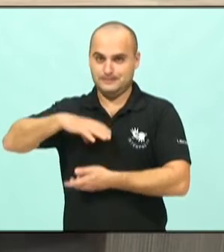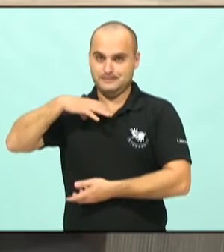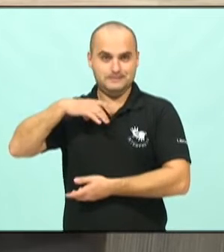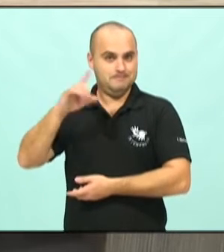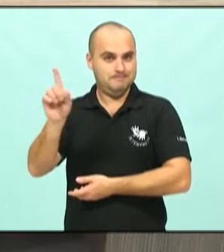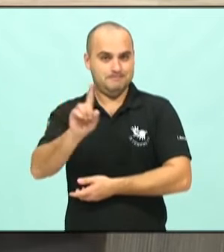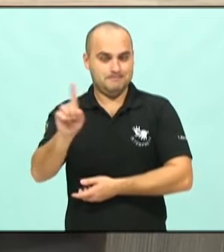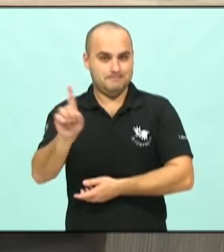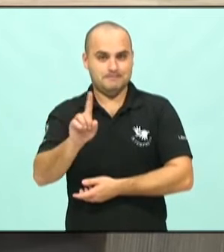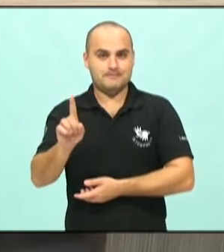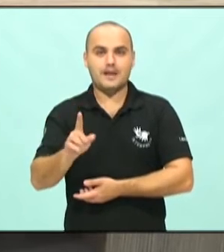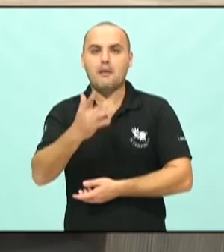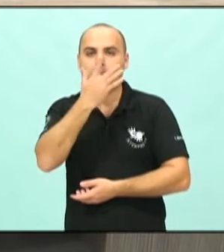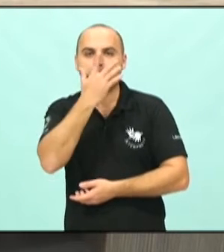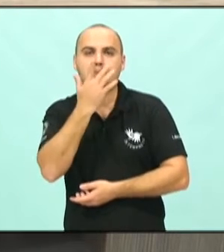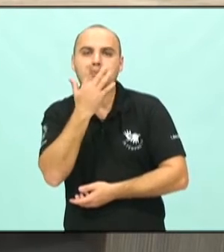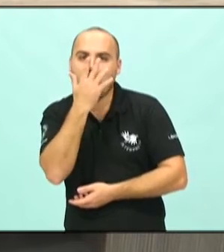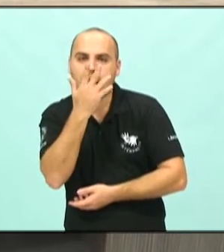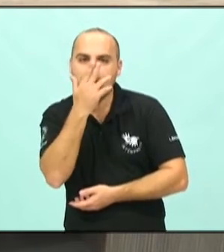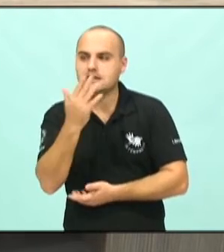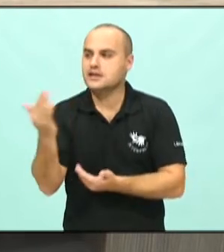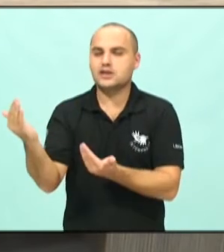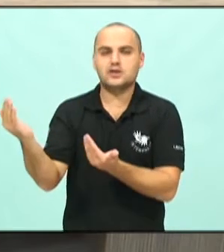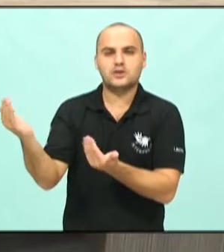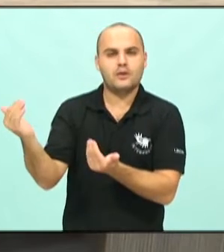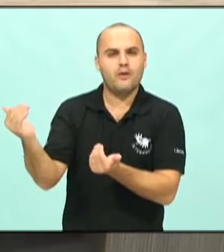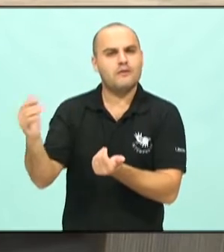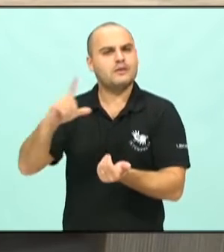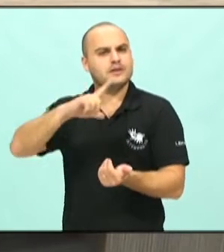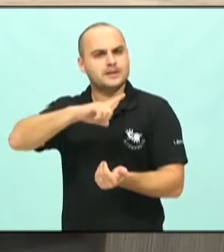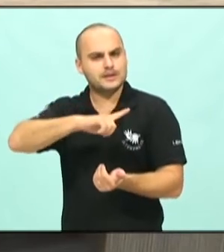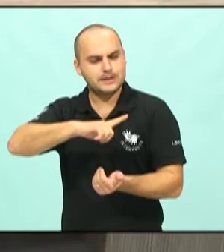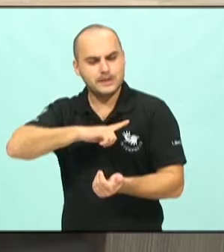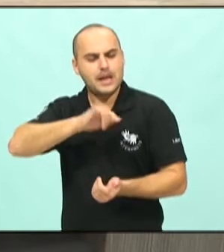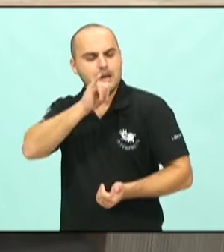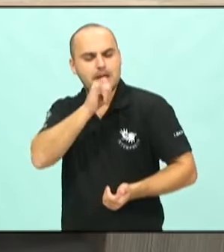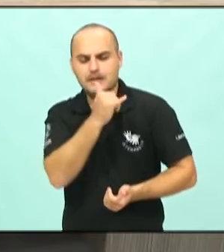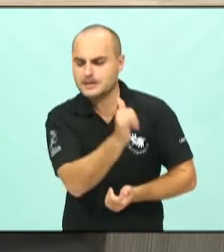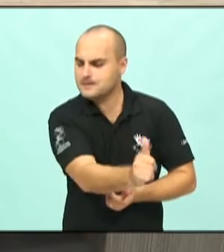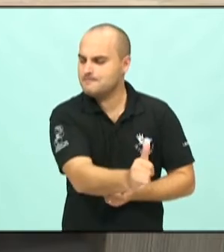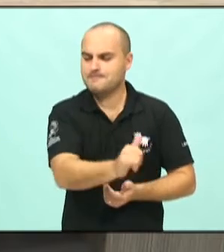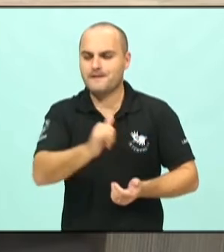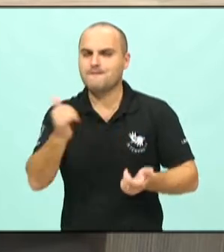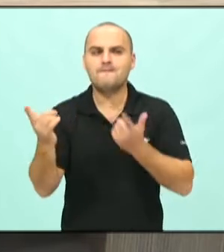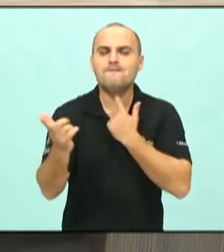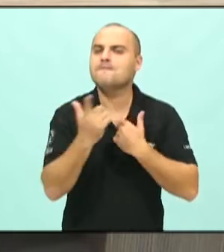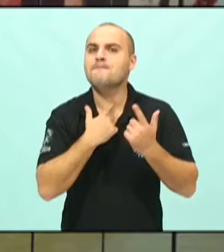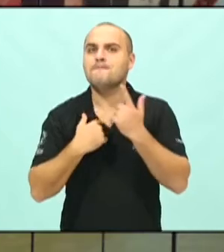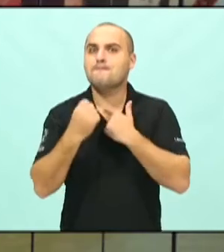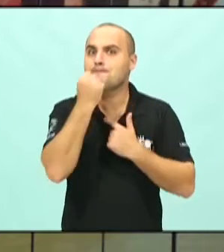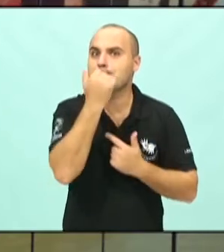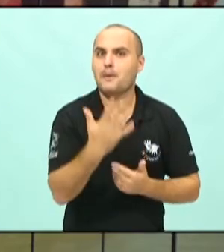São jovens, eles têm uma energia que vocês não têm noção.